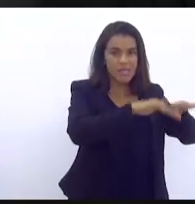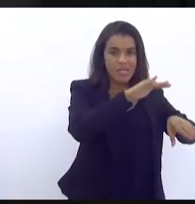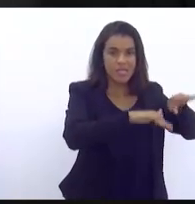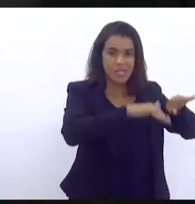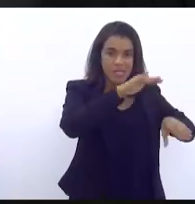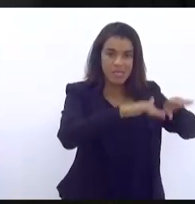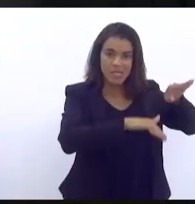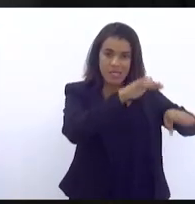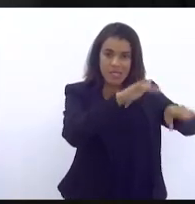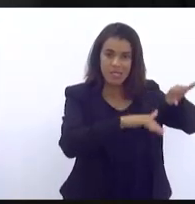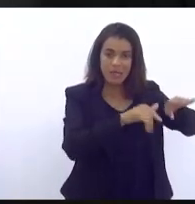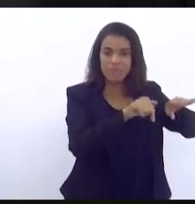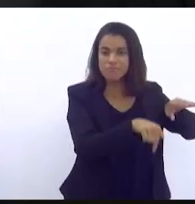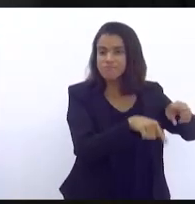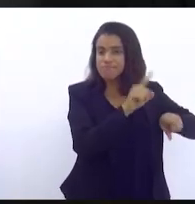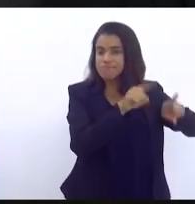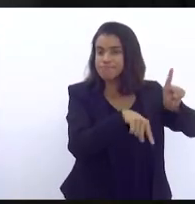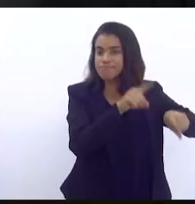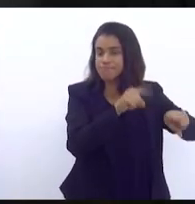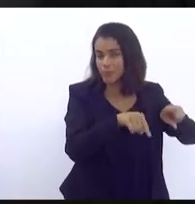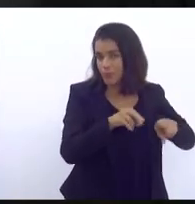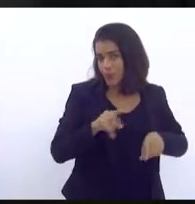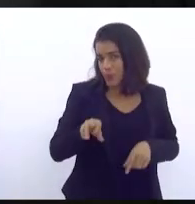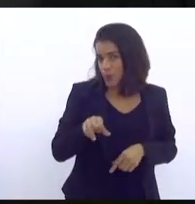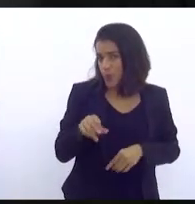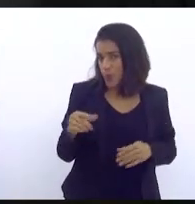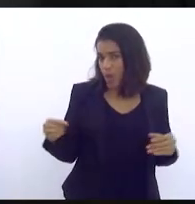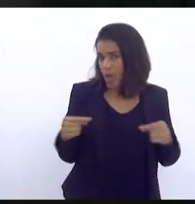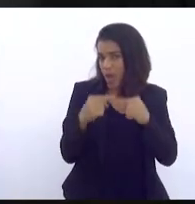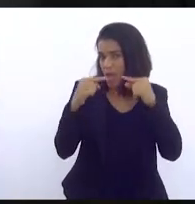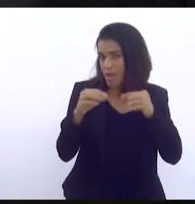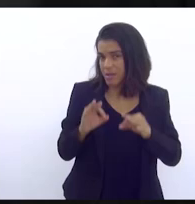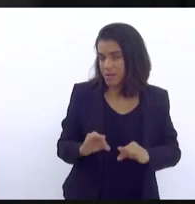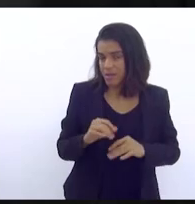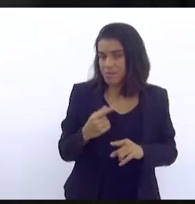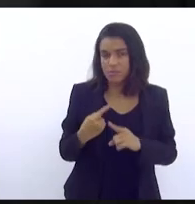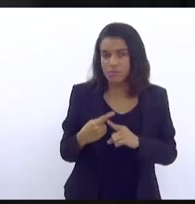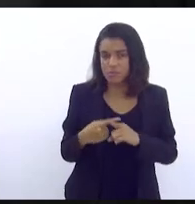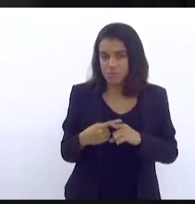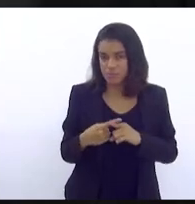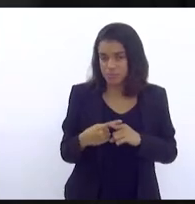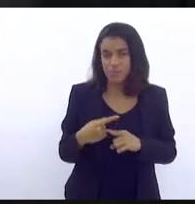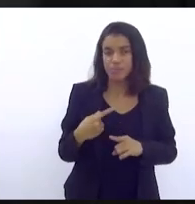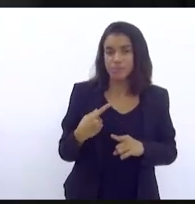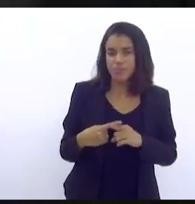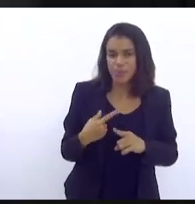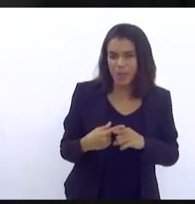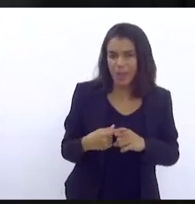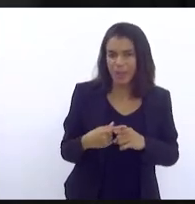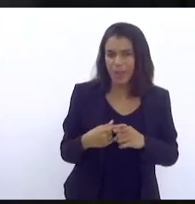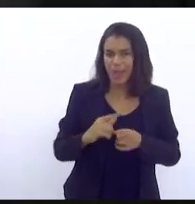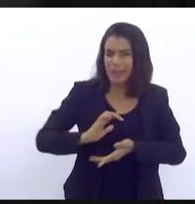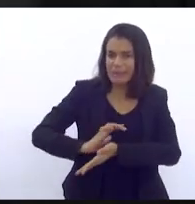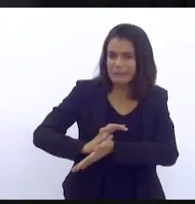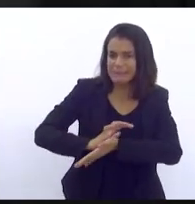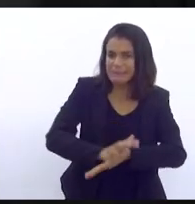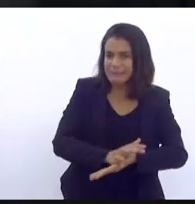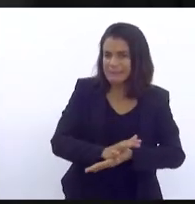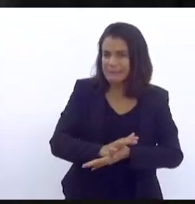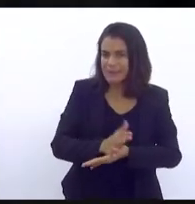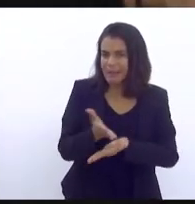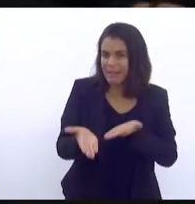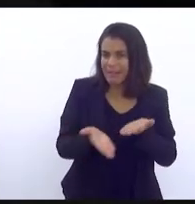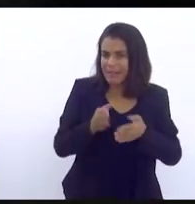irregular isso não é adequado por quê Por dessa discriminação desse